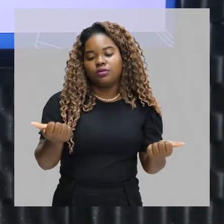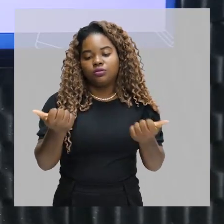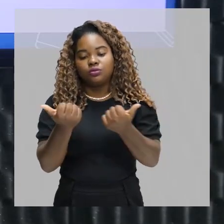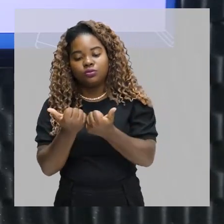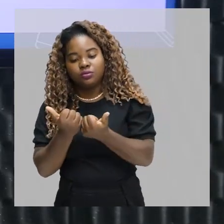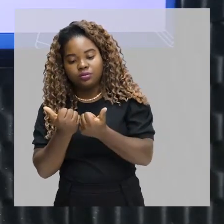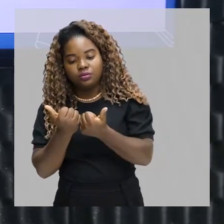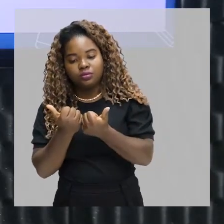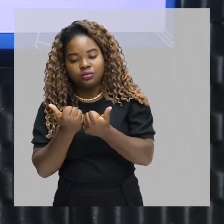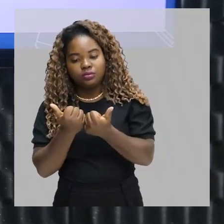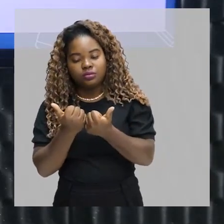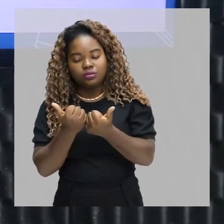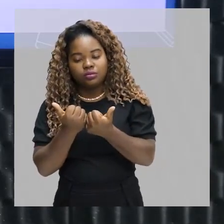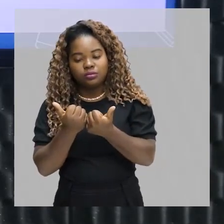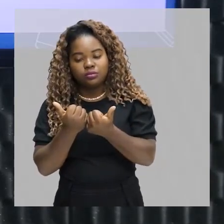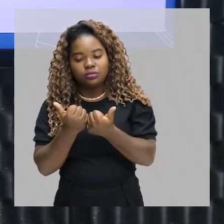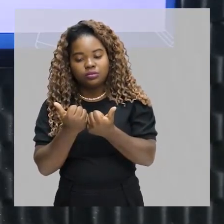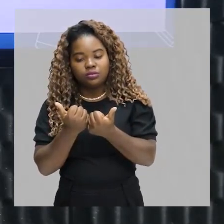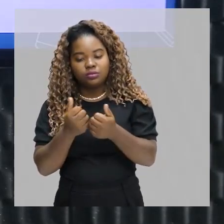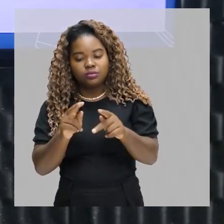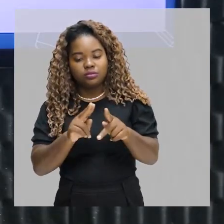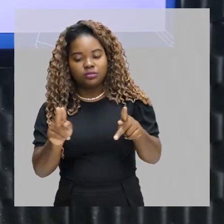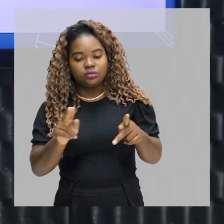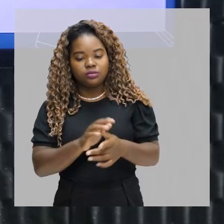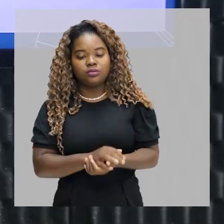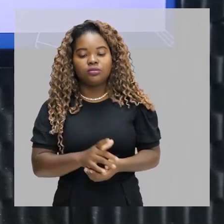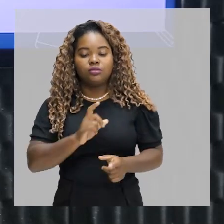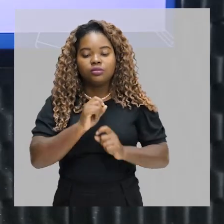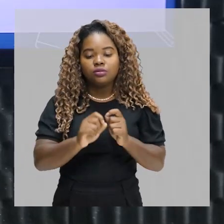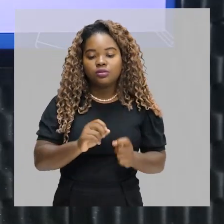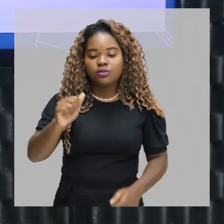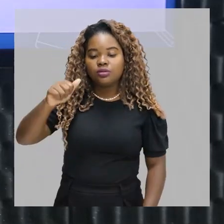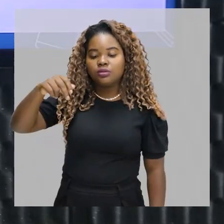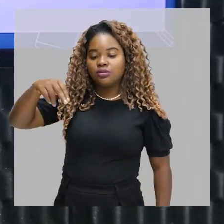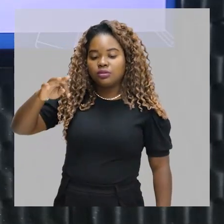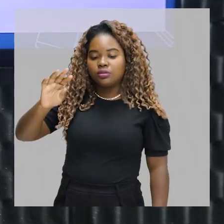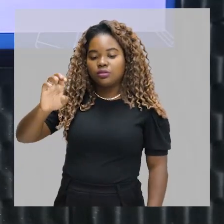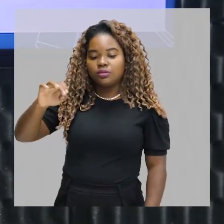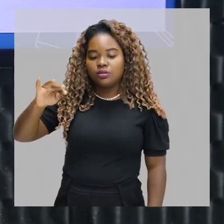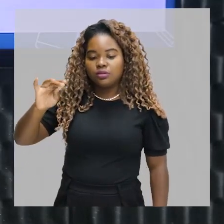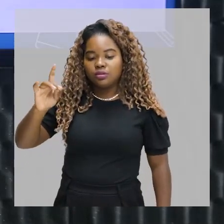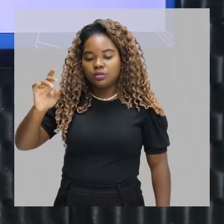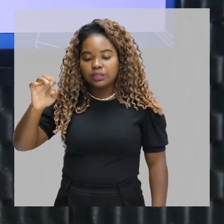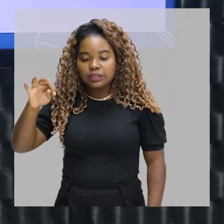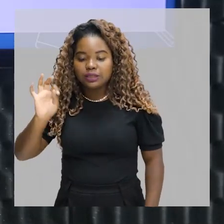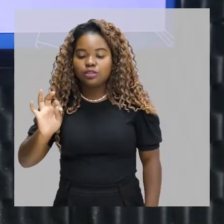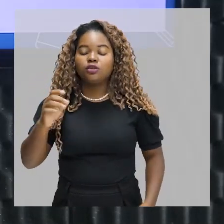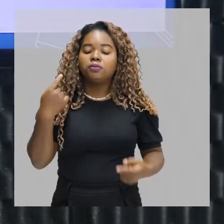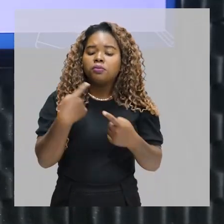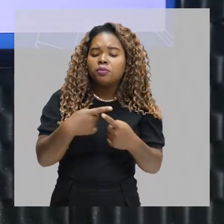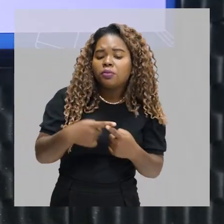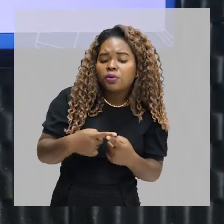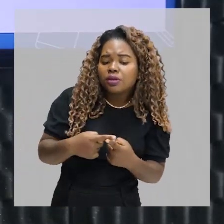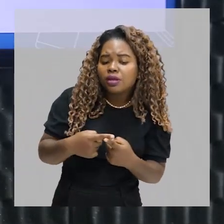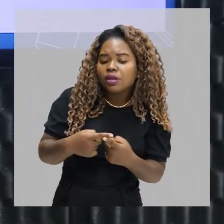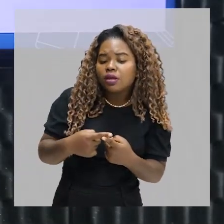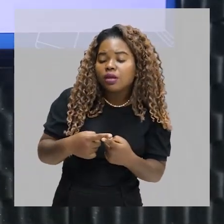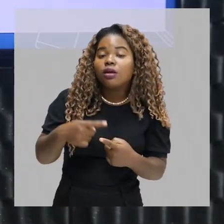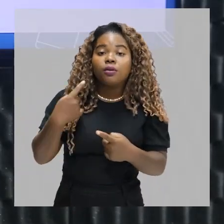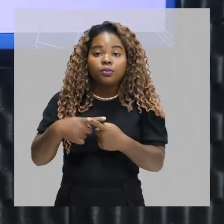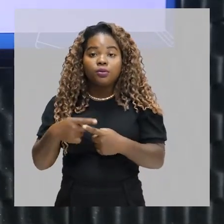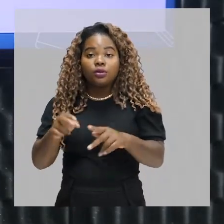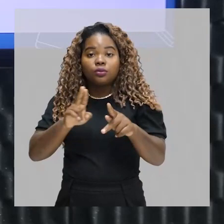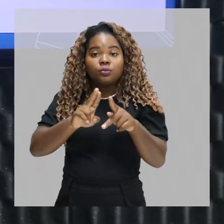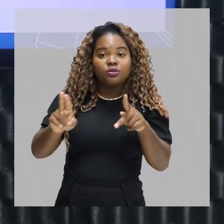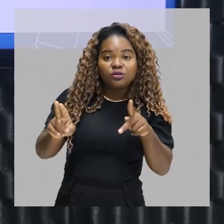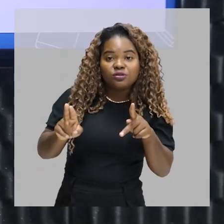substituído, né? Que ele perde o lugar para o pronome, é chamado de antecedente. Por que antecedente? Porque o